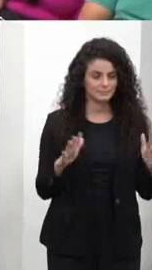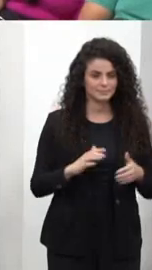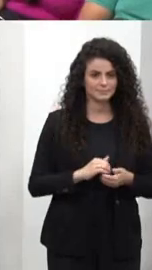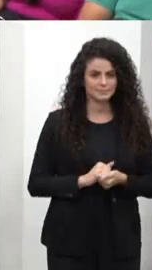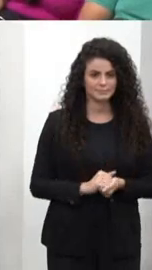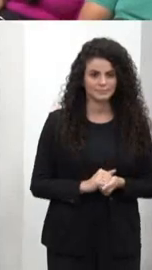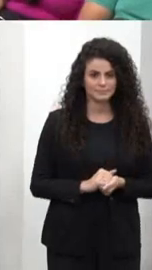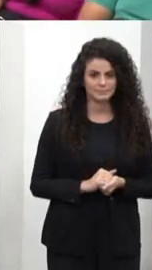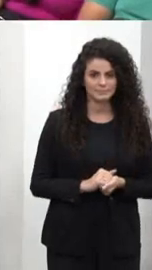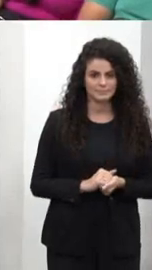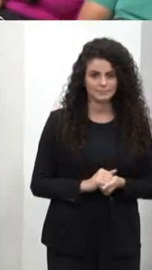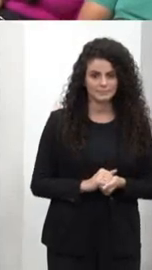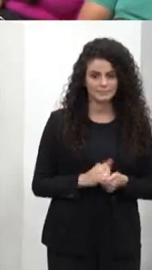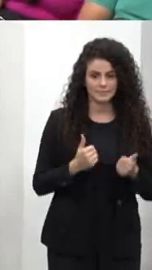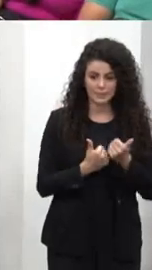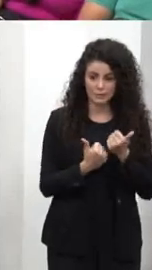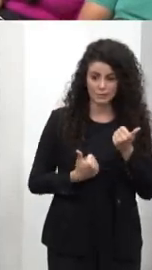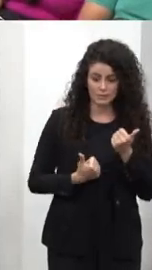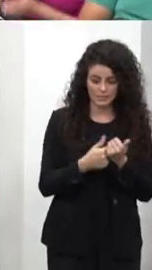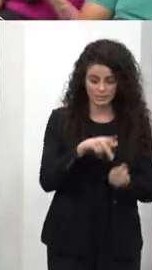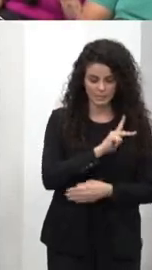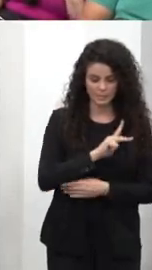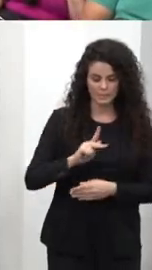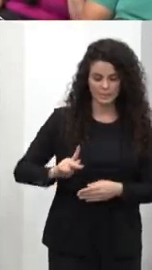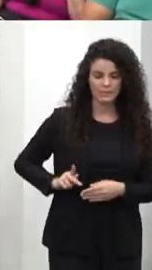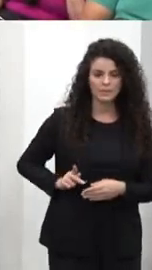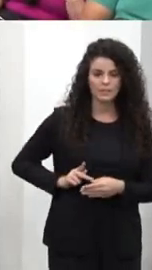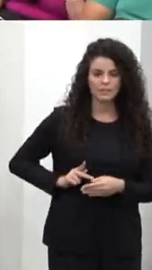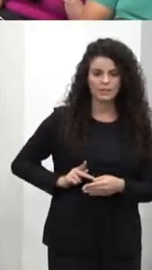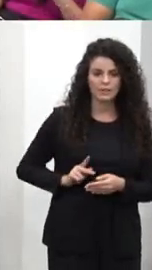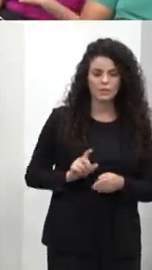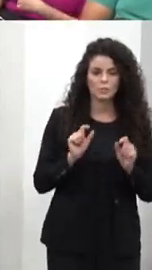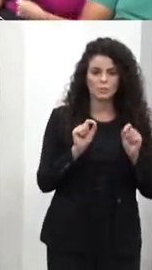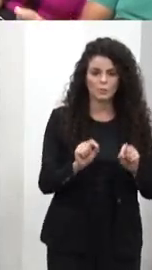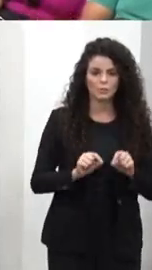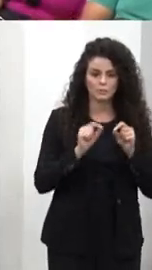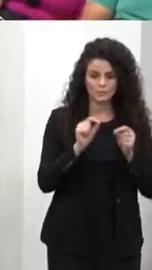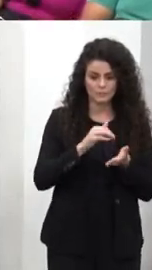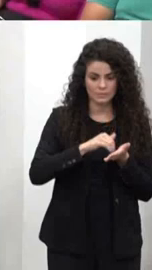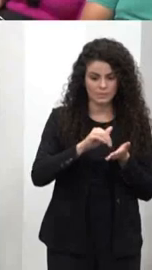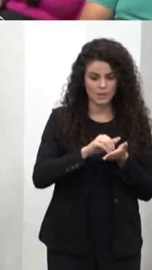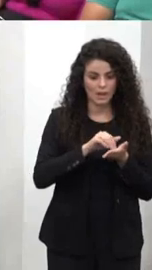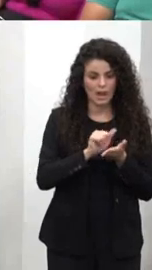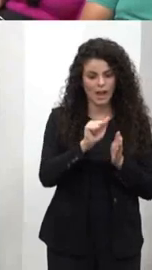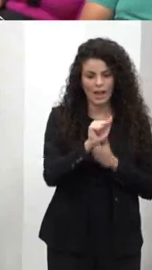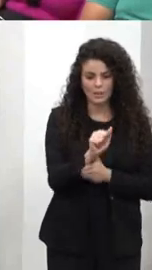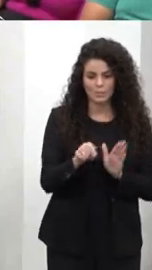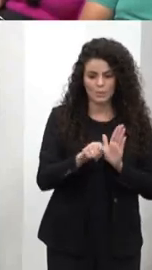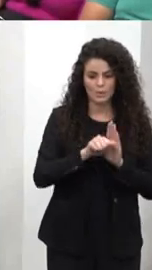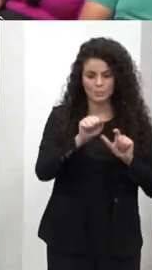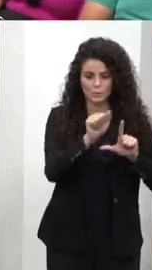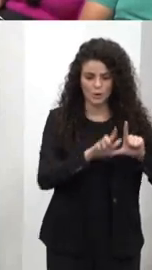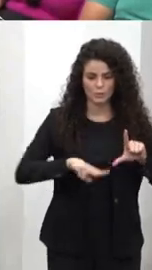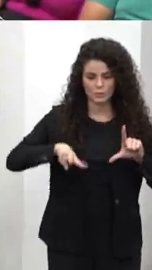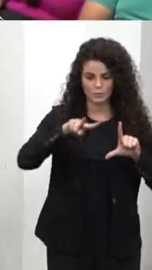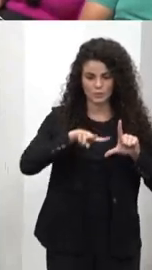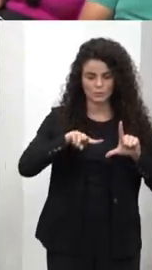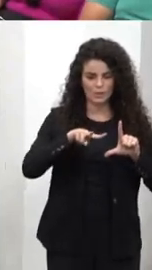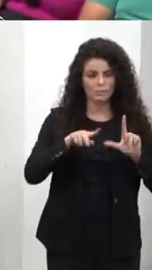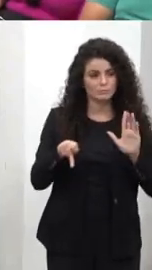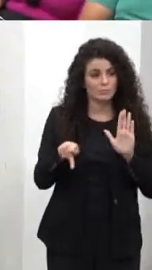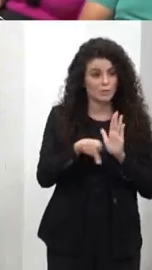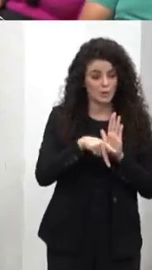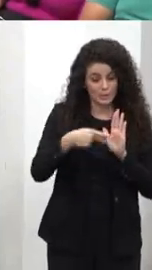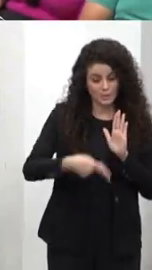e Senhora vice-presidente do Sindicato da indústria audiovisual de Santa Catarina e diretora da Associação dos produtores Independentes de